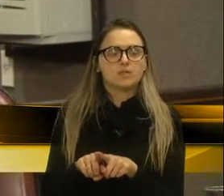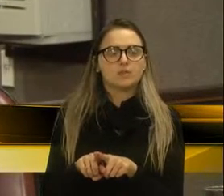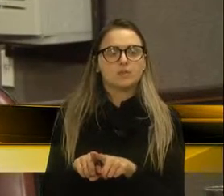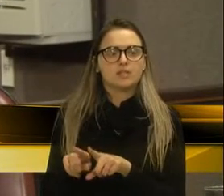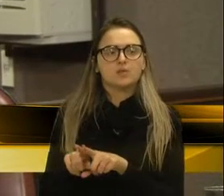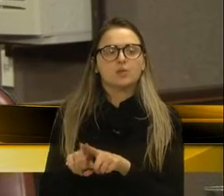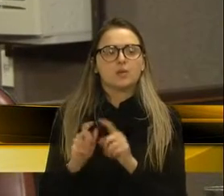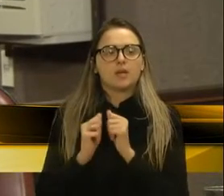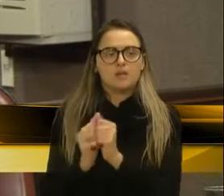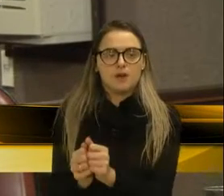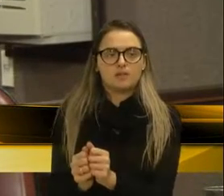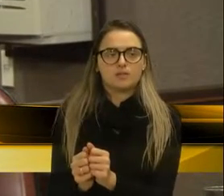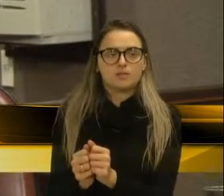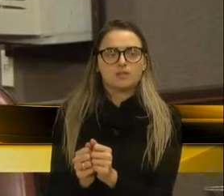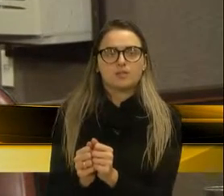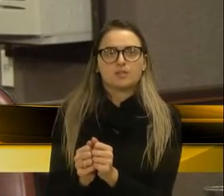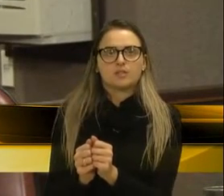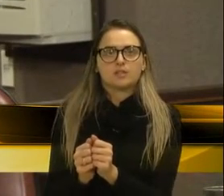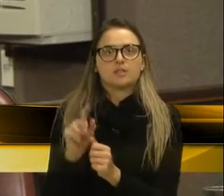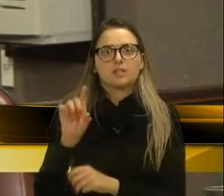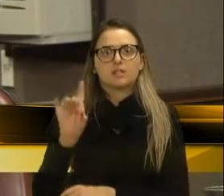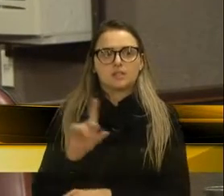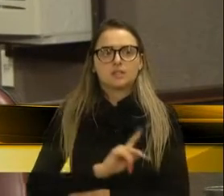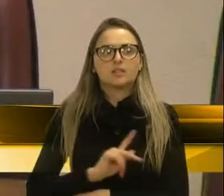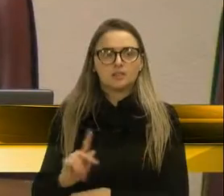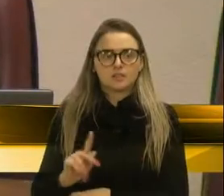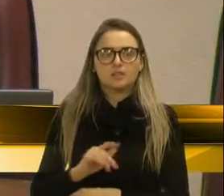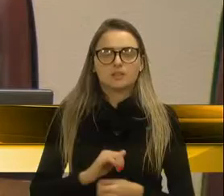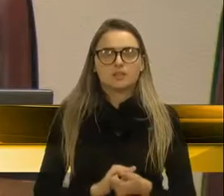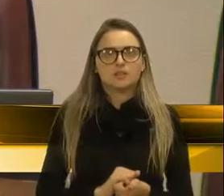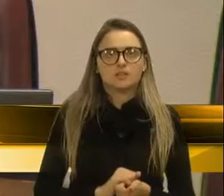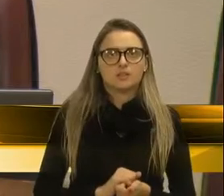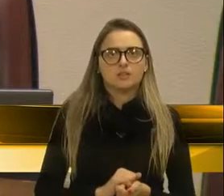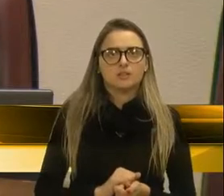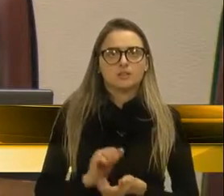filmagens e apagam. Era isso, senhor presidente, muito obrigado. Então, peço a palavra, senhor presidente.